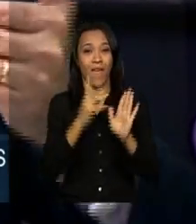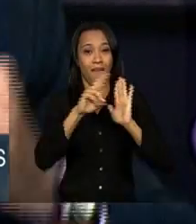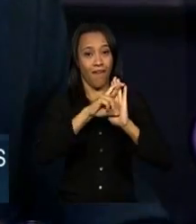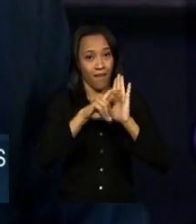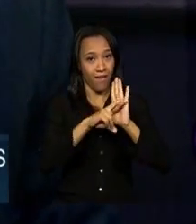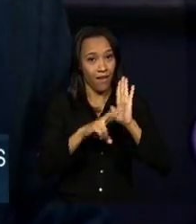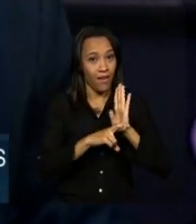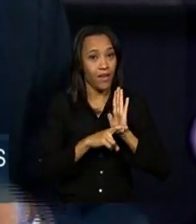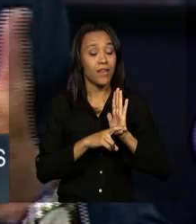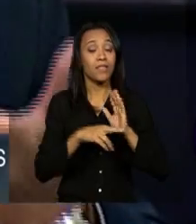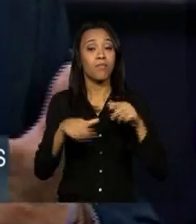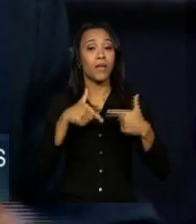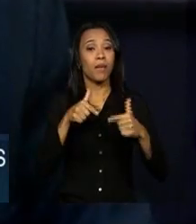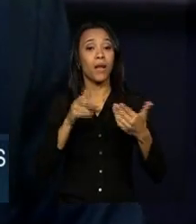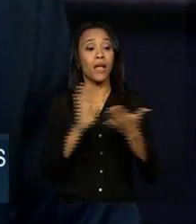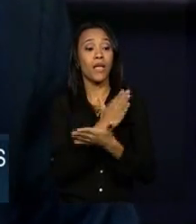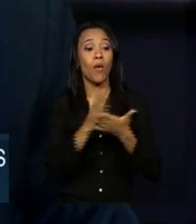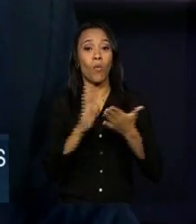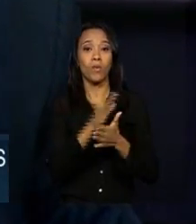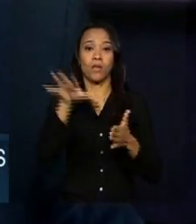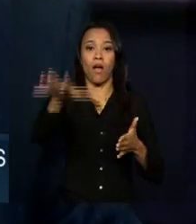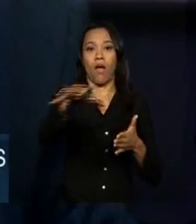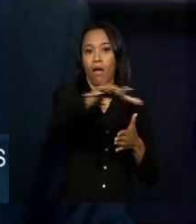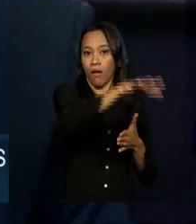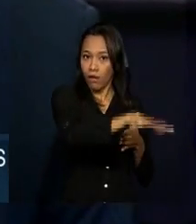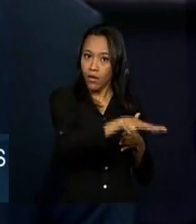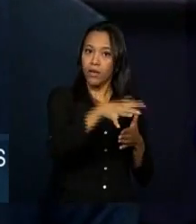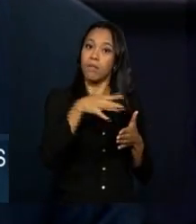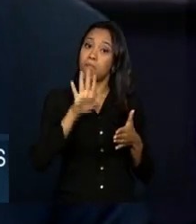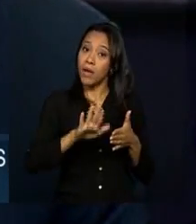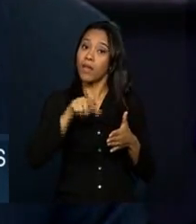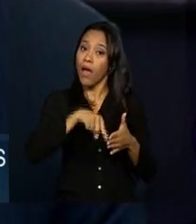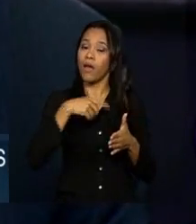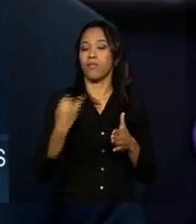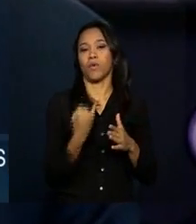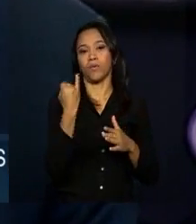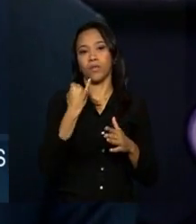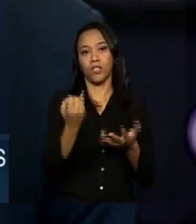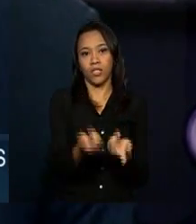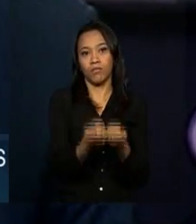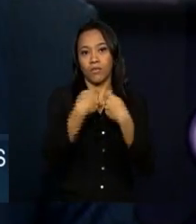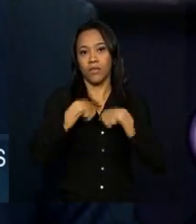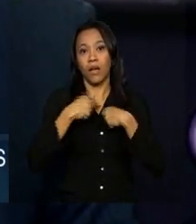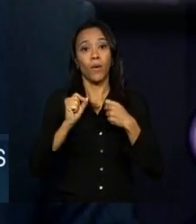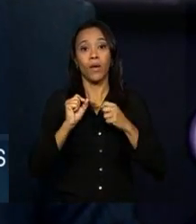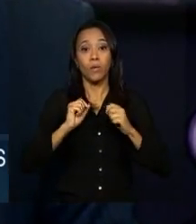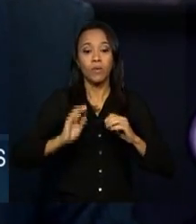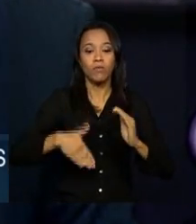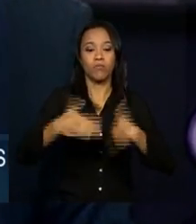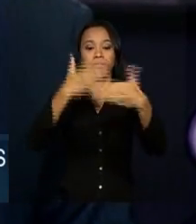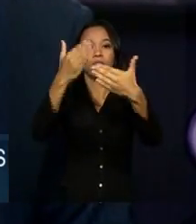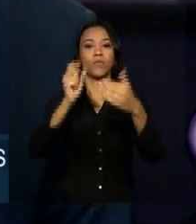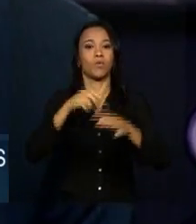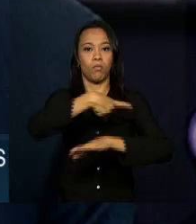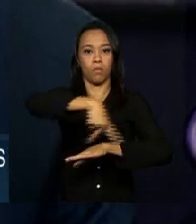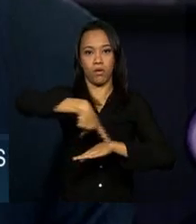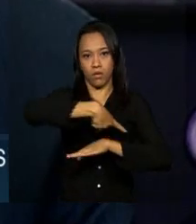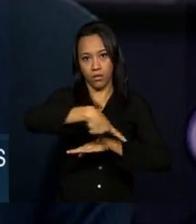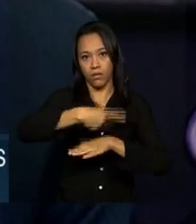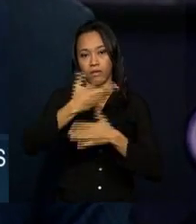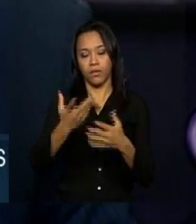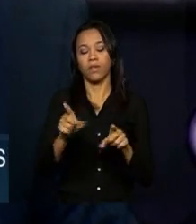em alguns segmentos mas que entendemos que também são importantes que trazem desenvolvimento e que é um